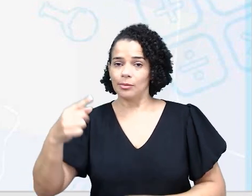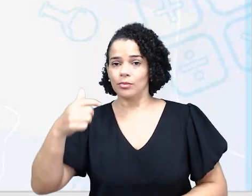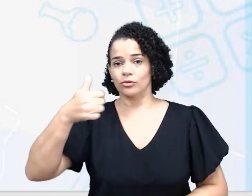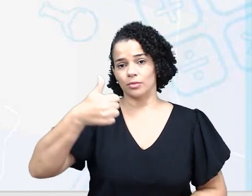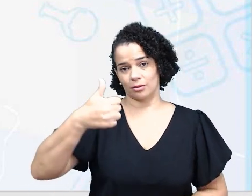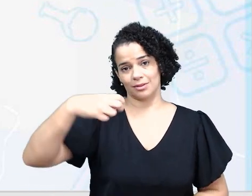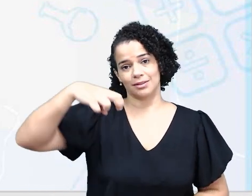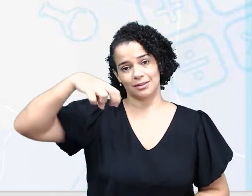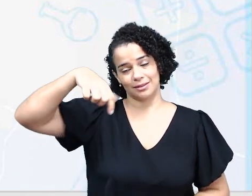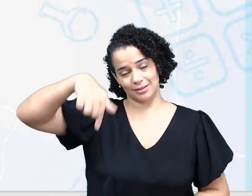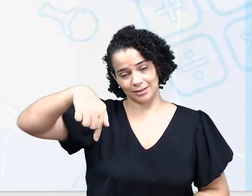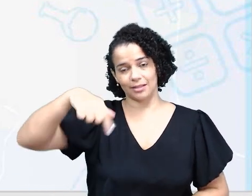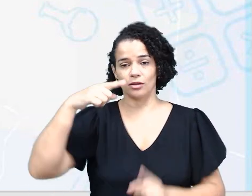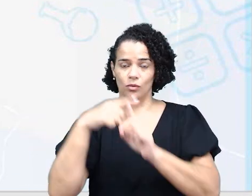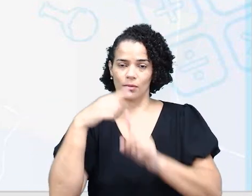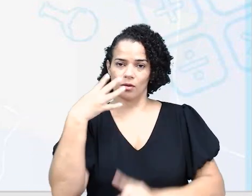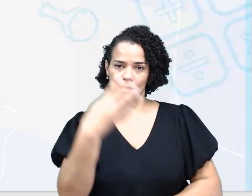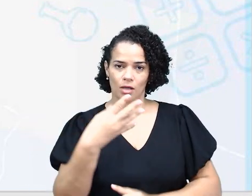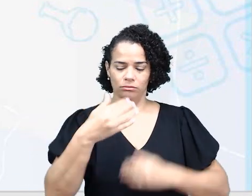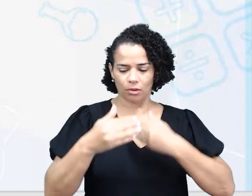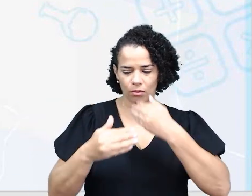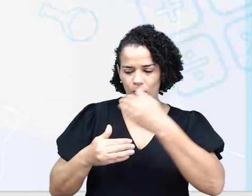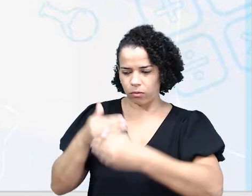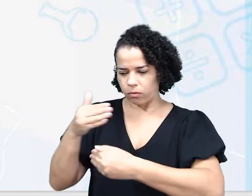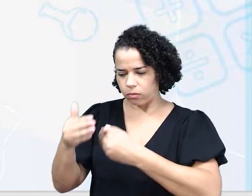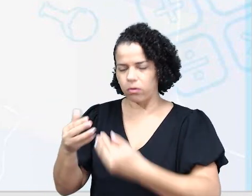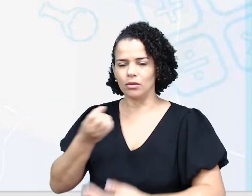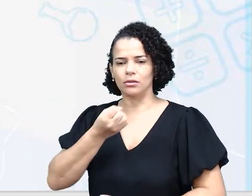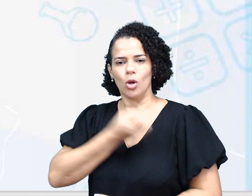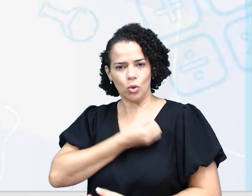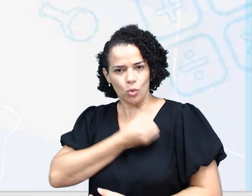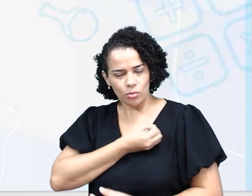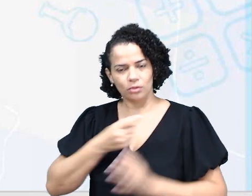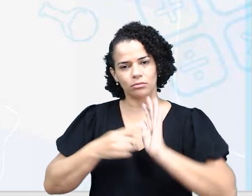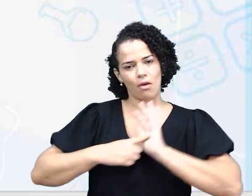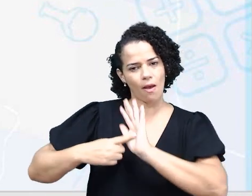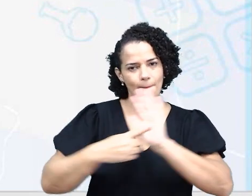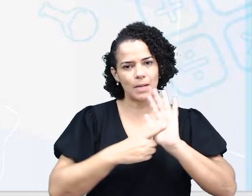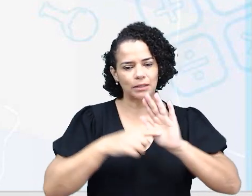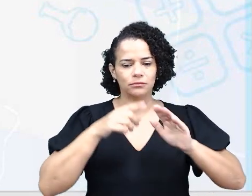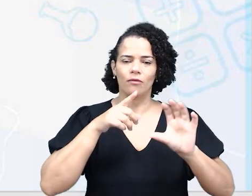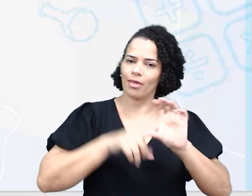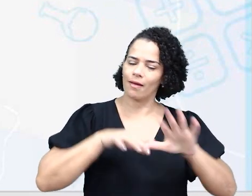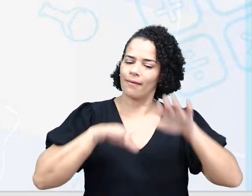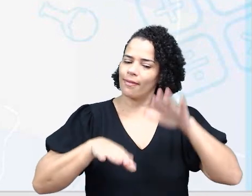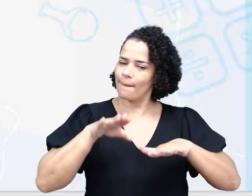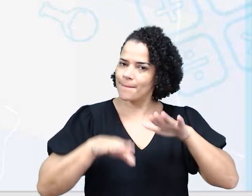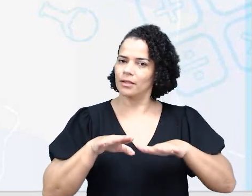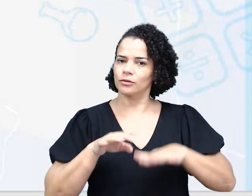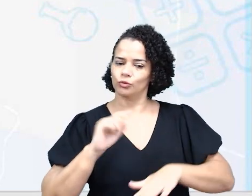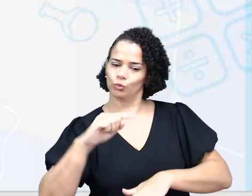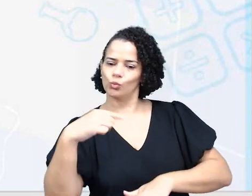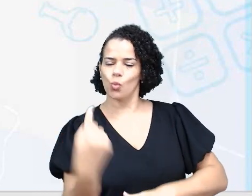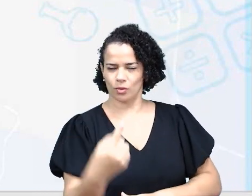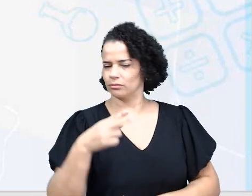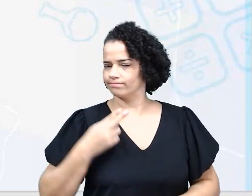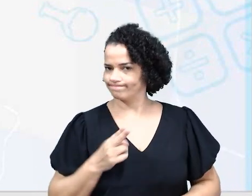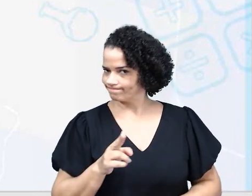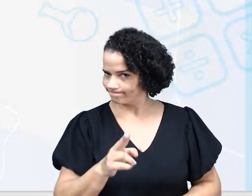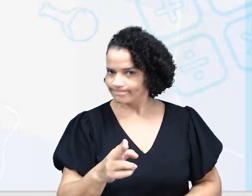somei 4. Então, a sucessão dos números que vão aparecendo nessa sequência, um depende do outro. Então, logicamente, essa é uma